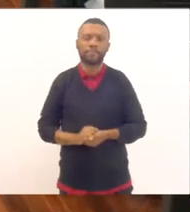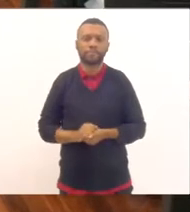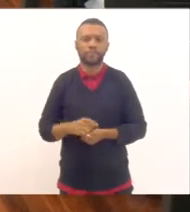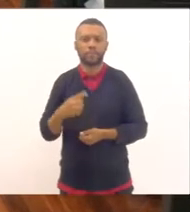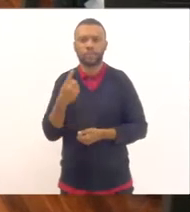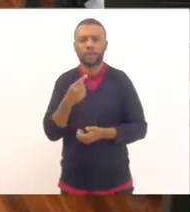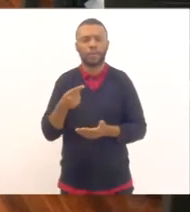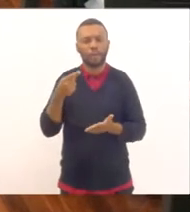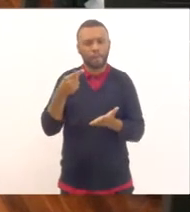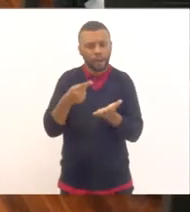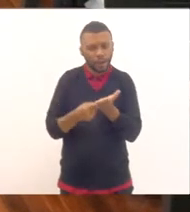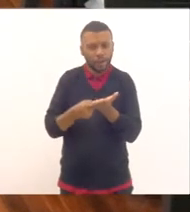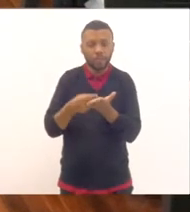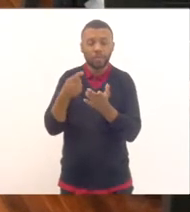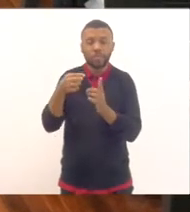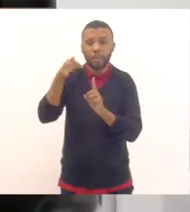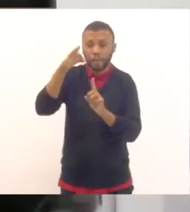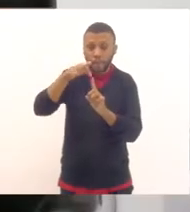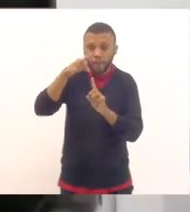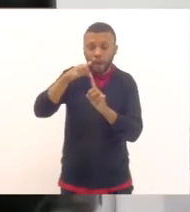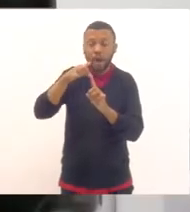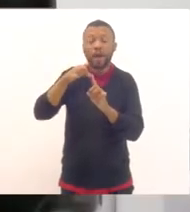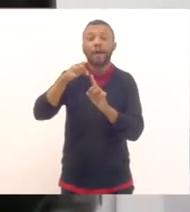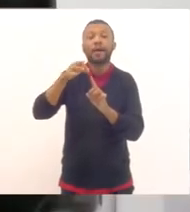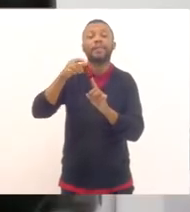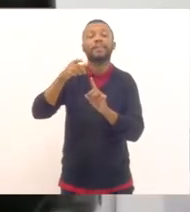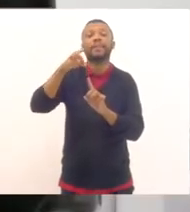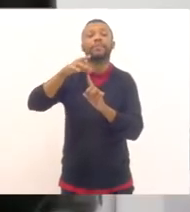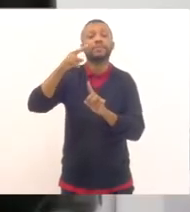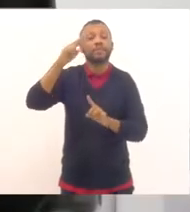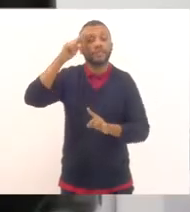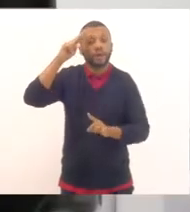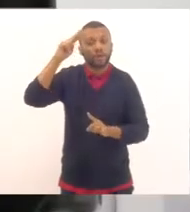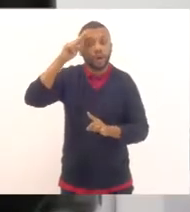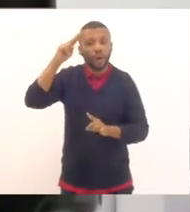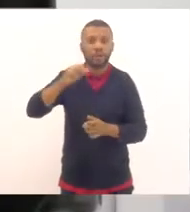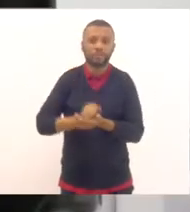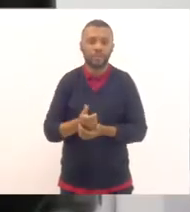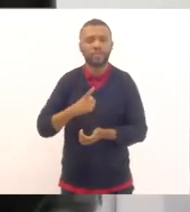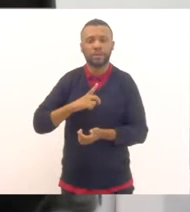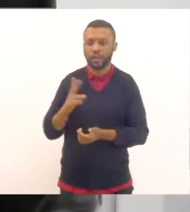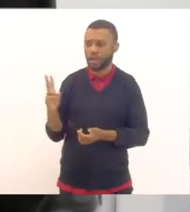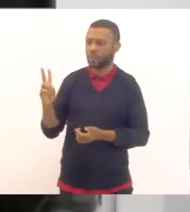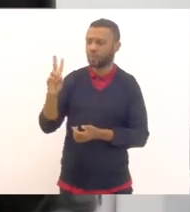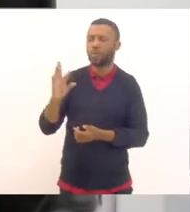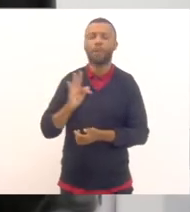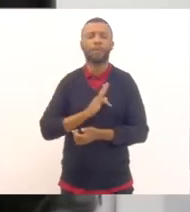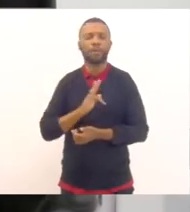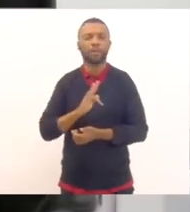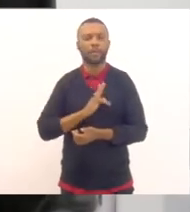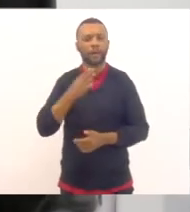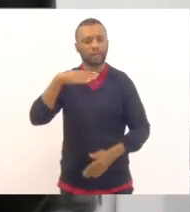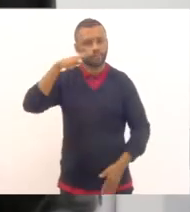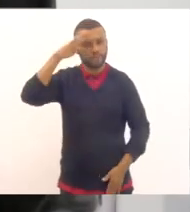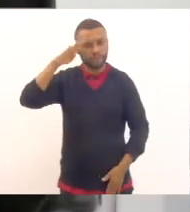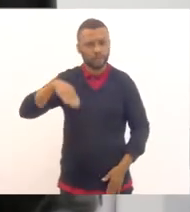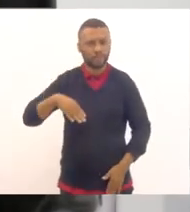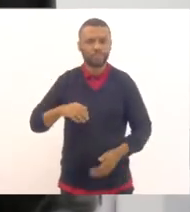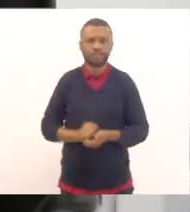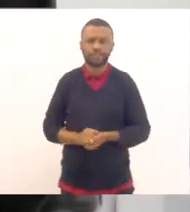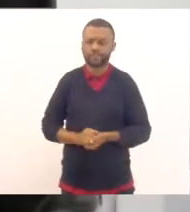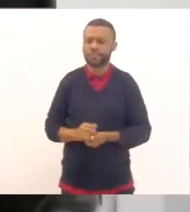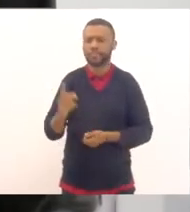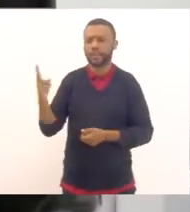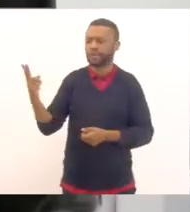baixamos o com ponto de encontro dos parlamentares da estação de Deodoro e havia lá dois policiais militares né que no chão